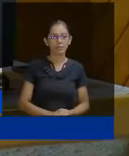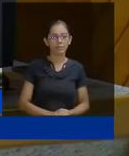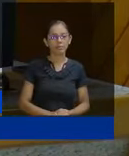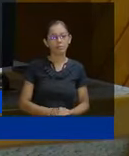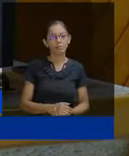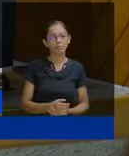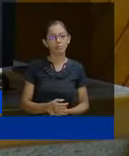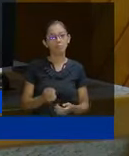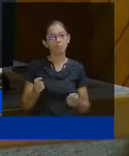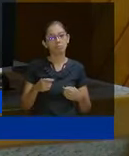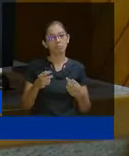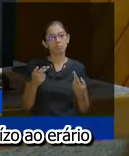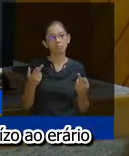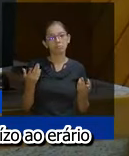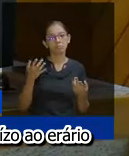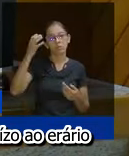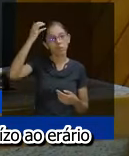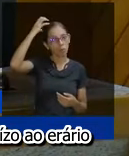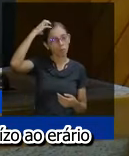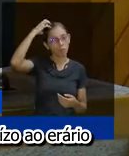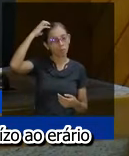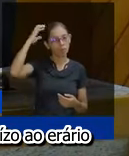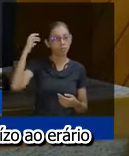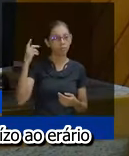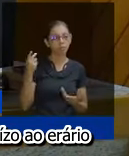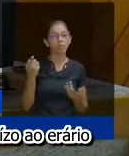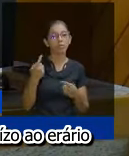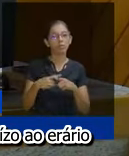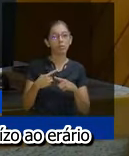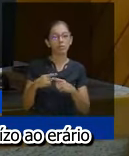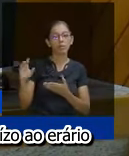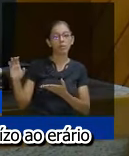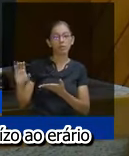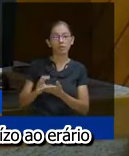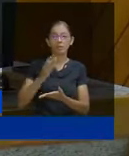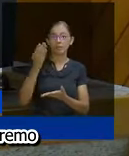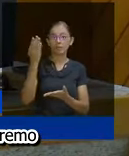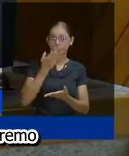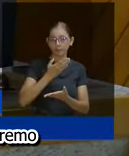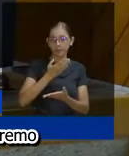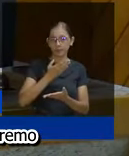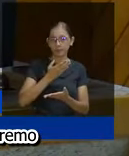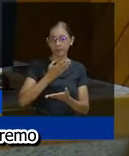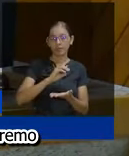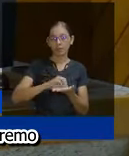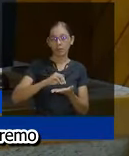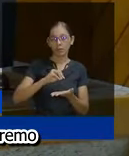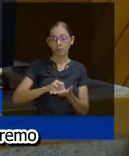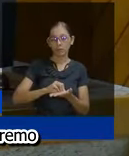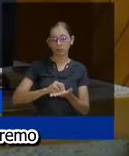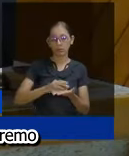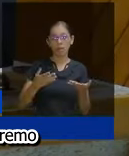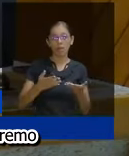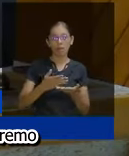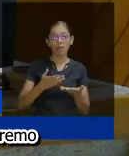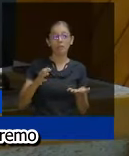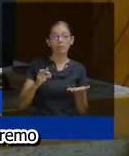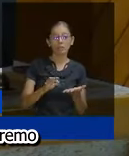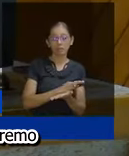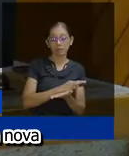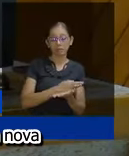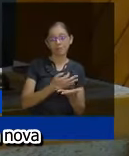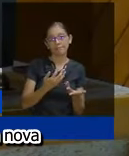como culposa, negligente, deixar de prestar conta, que levou o prejuízo ao erário, e aí se configurou esse prejuízo ao erário.